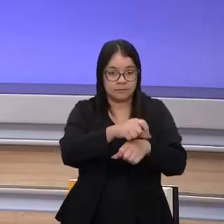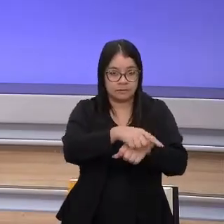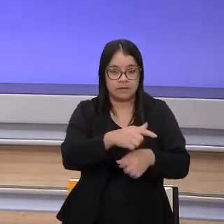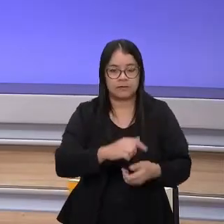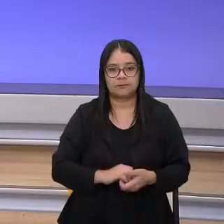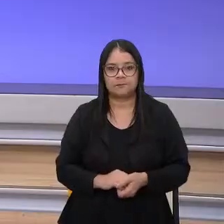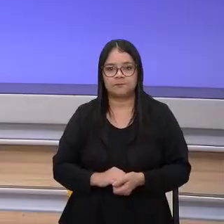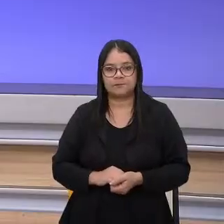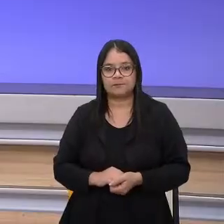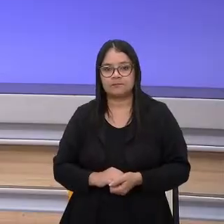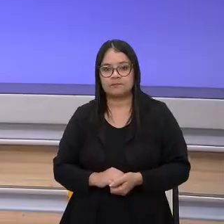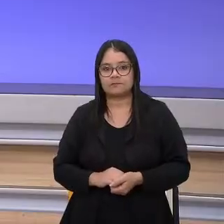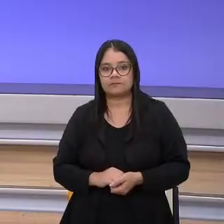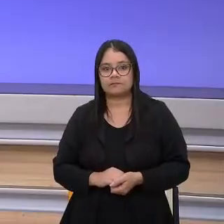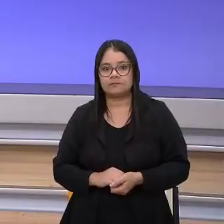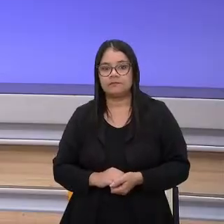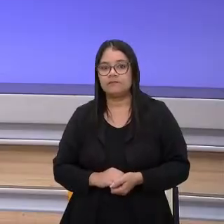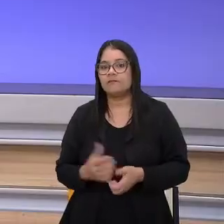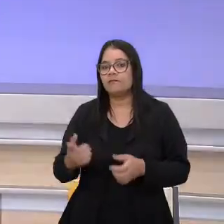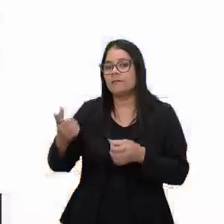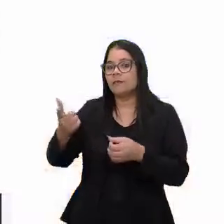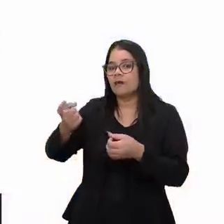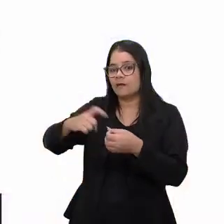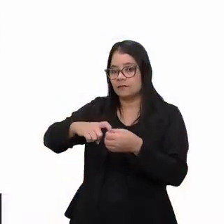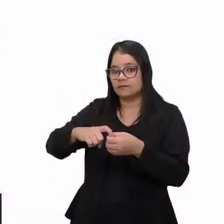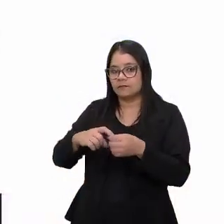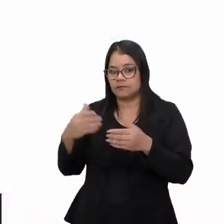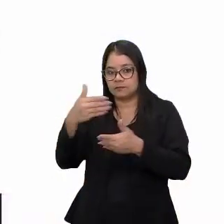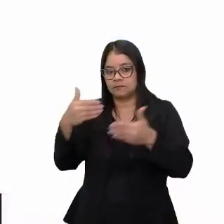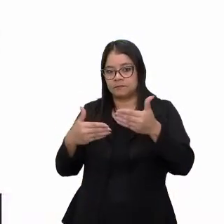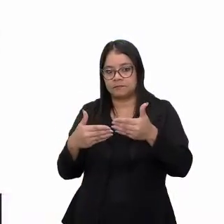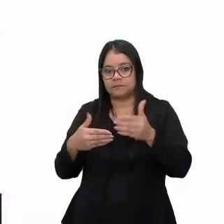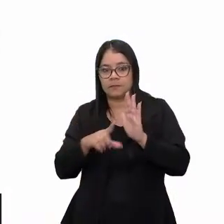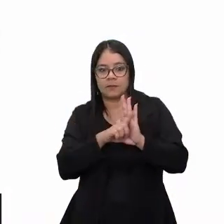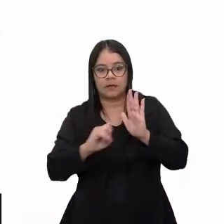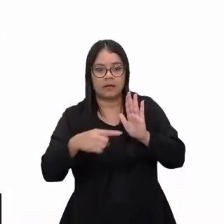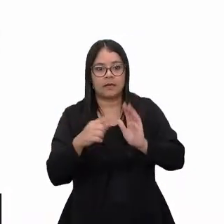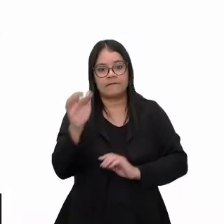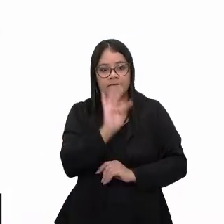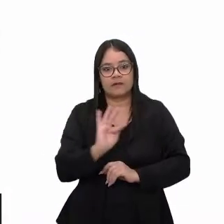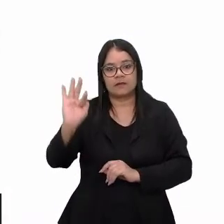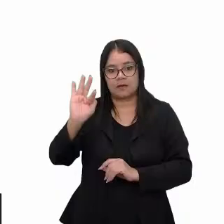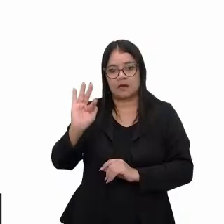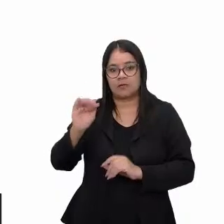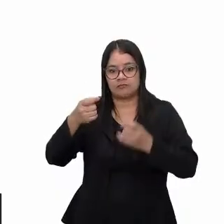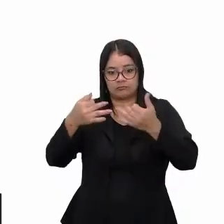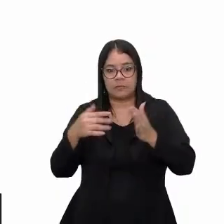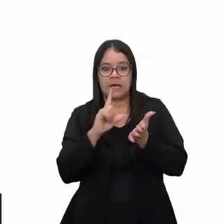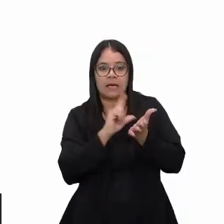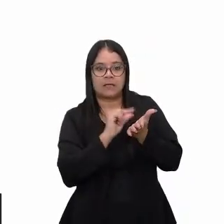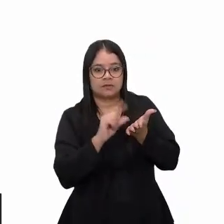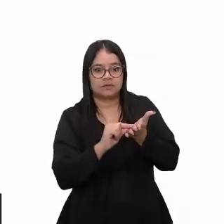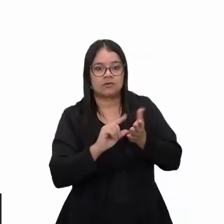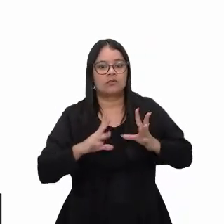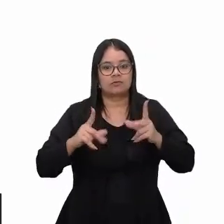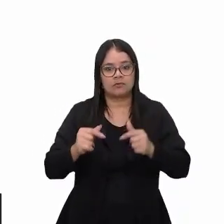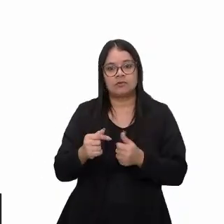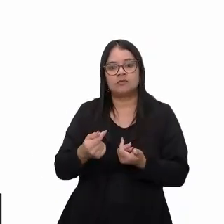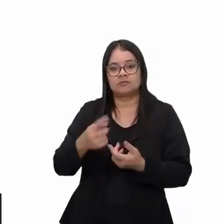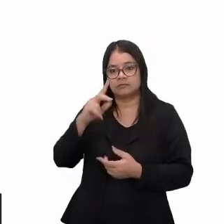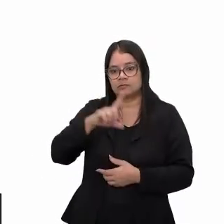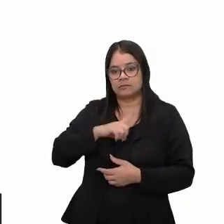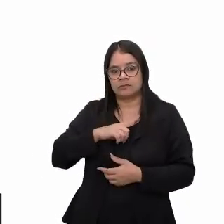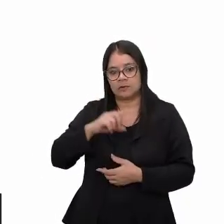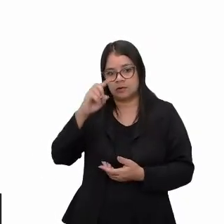Pode falar. Volta um pouquinho para mim, por favor. E aqui nós temos a nossa Constituição Federal, que diz assim: todos têm um direito ao